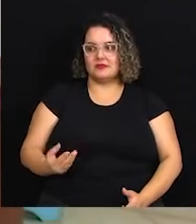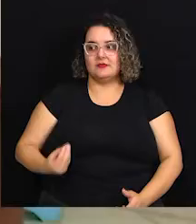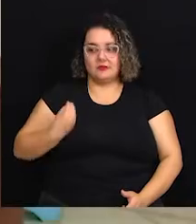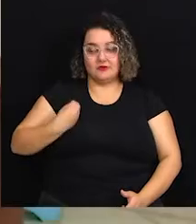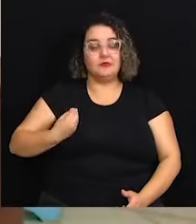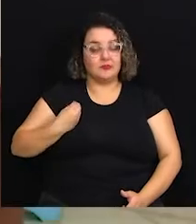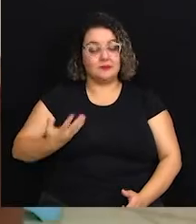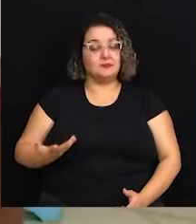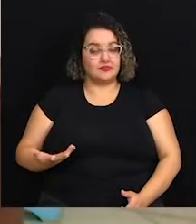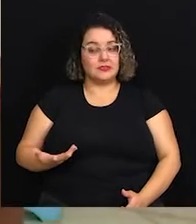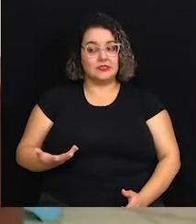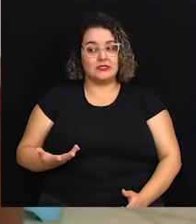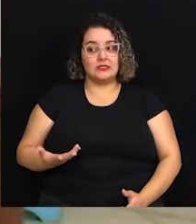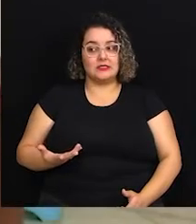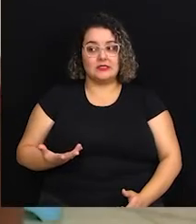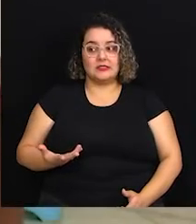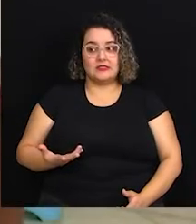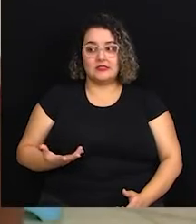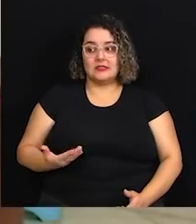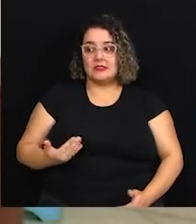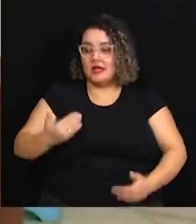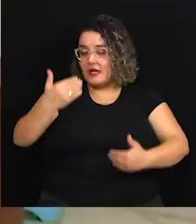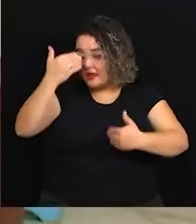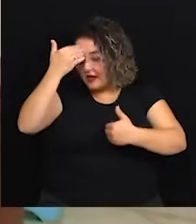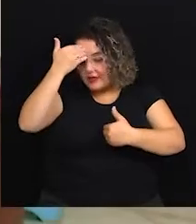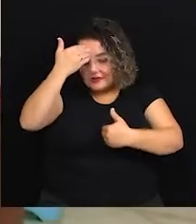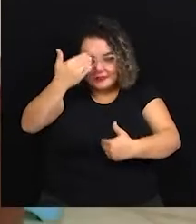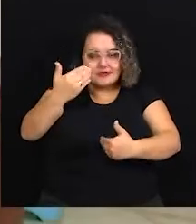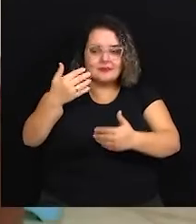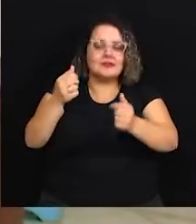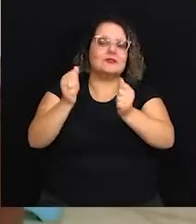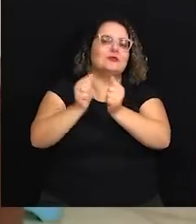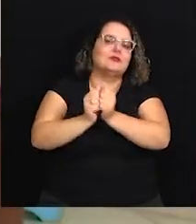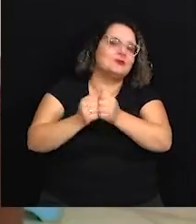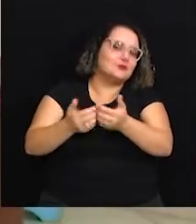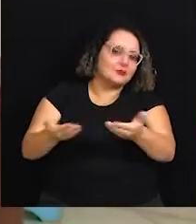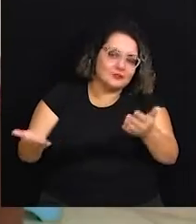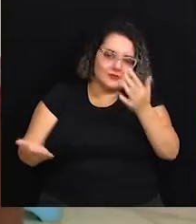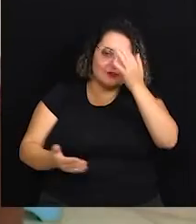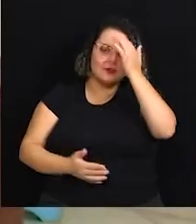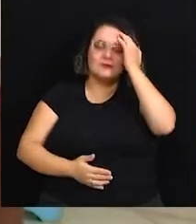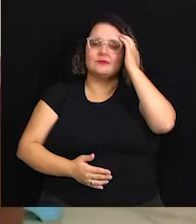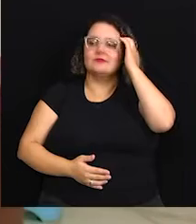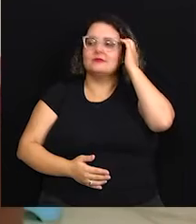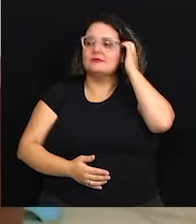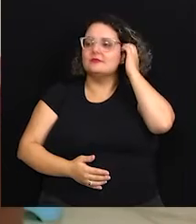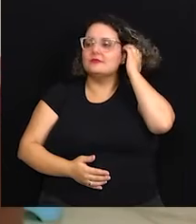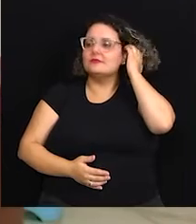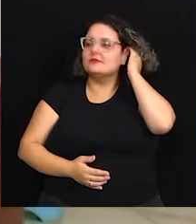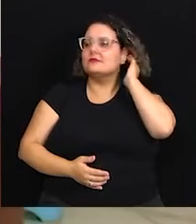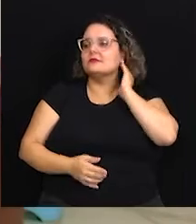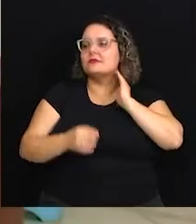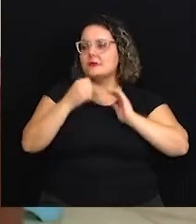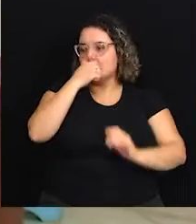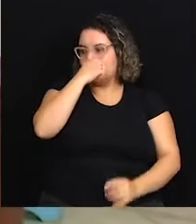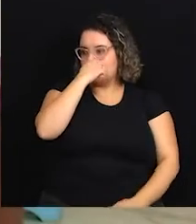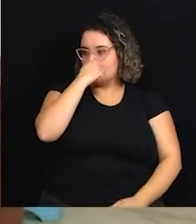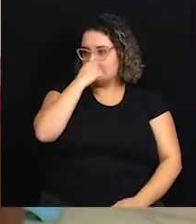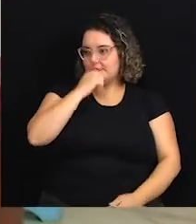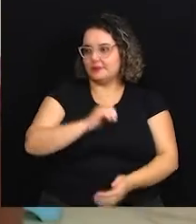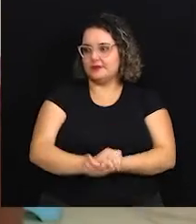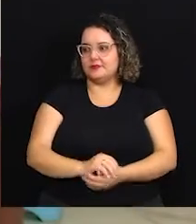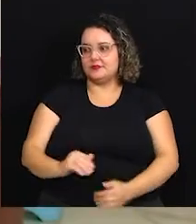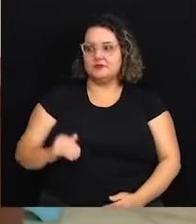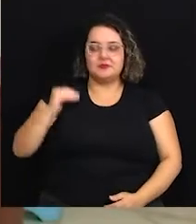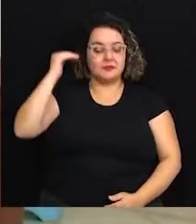isso realmente todo... É muito gratificante estar com eles, ver vida. Eu tenho os depoimentos dos adultos,